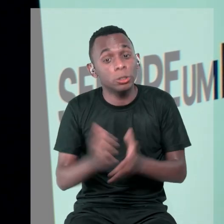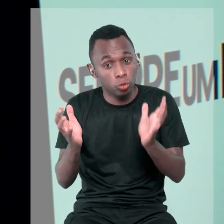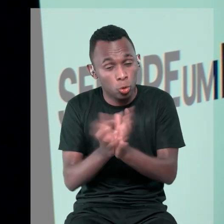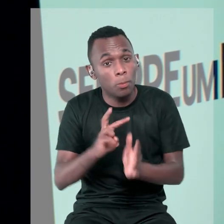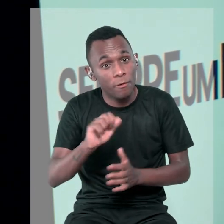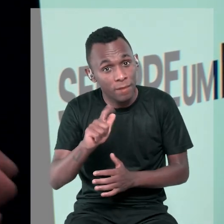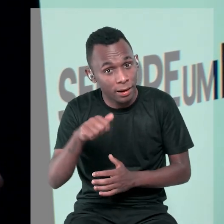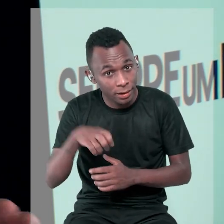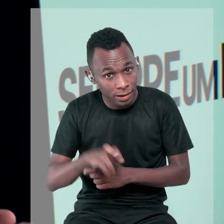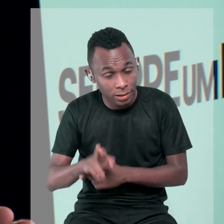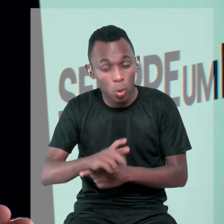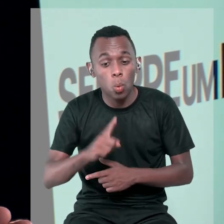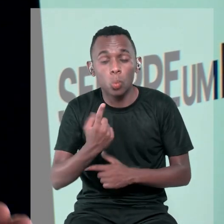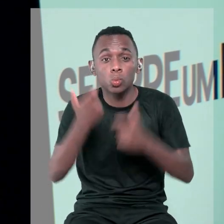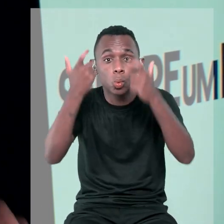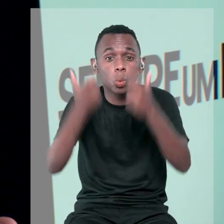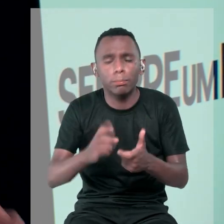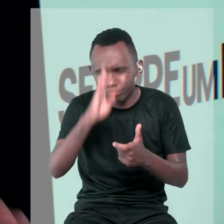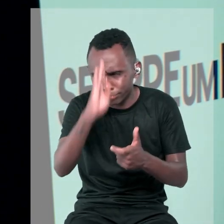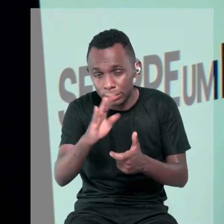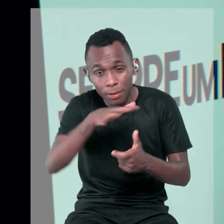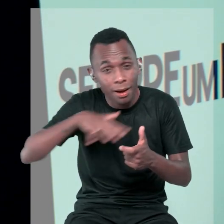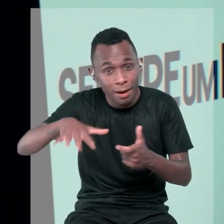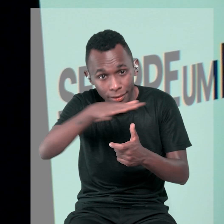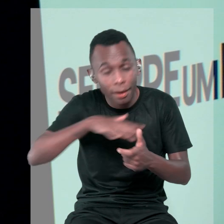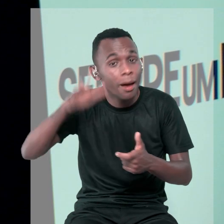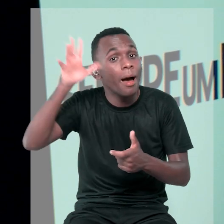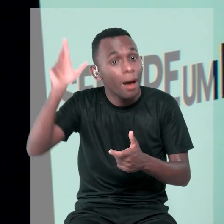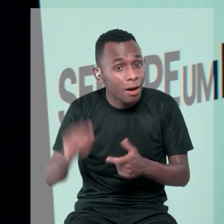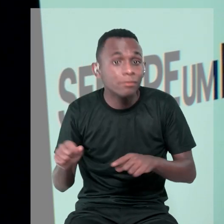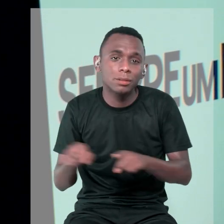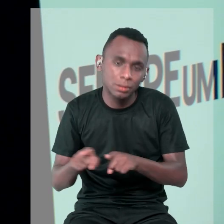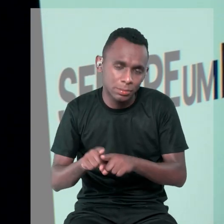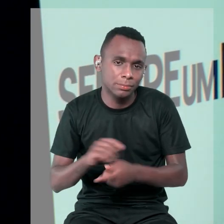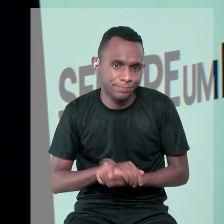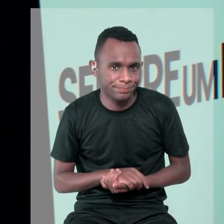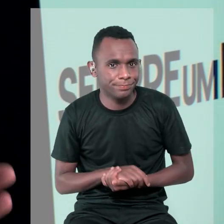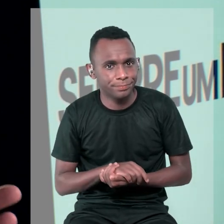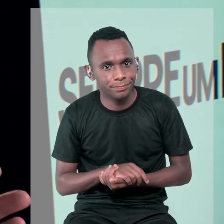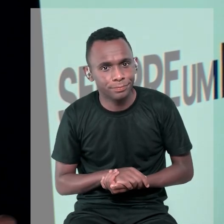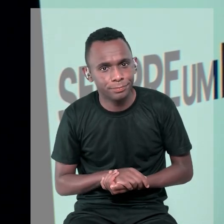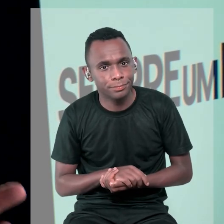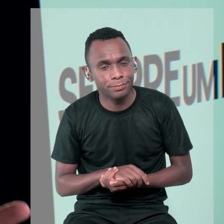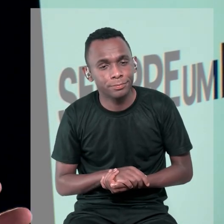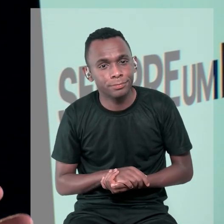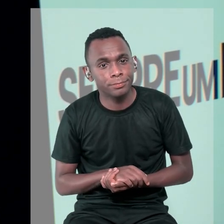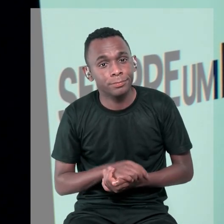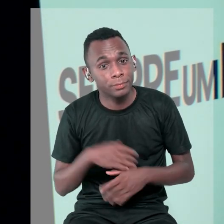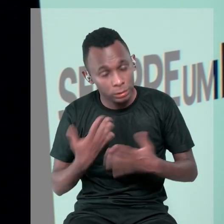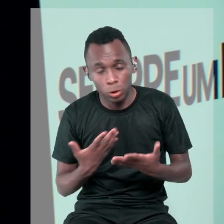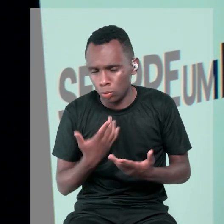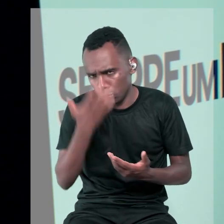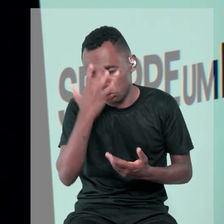terrenos principais dela de atuação é a África. Né? E foi considerado, não sei bem porquê,